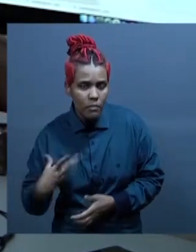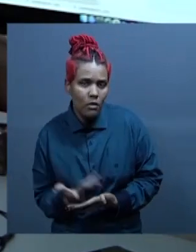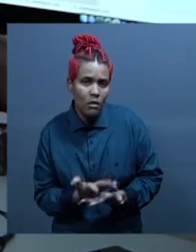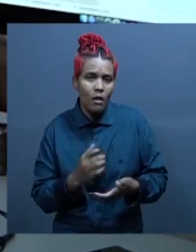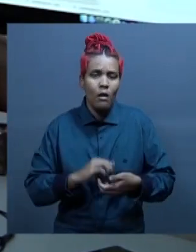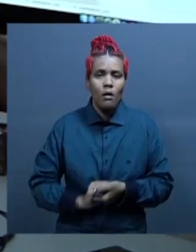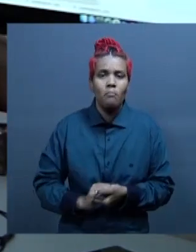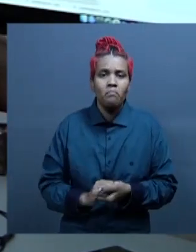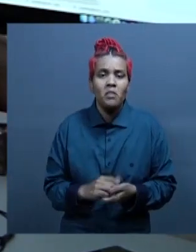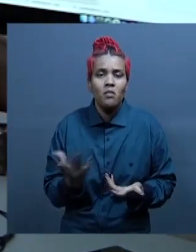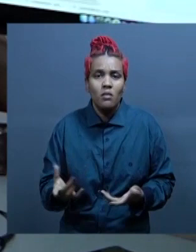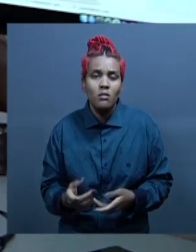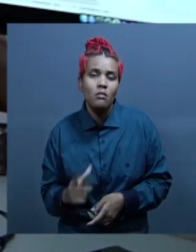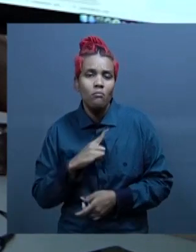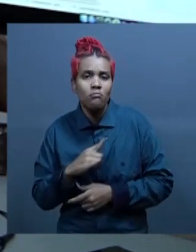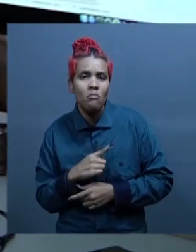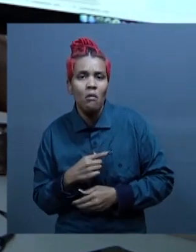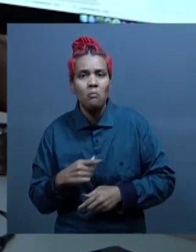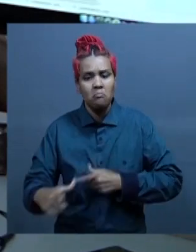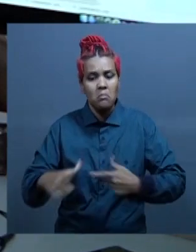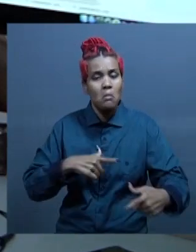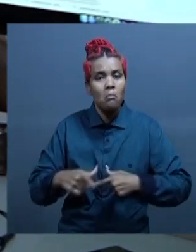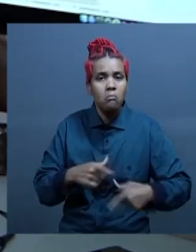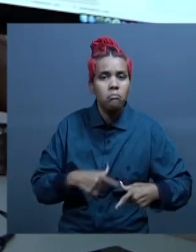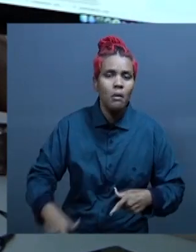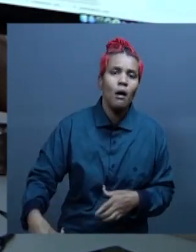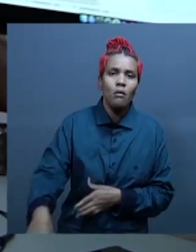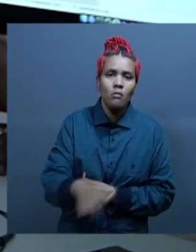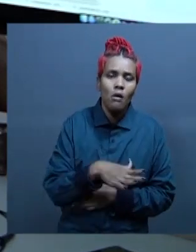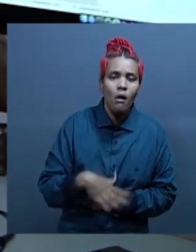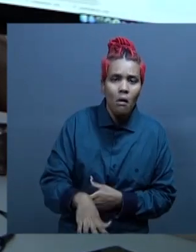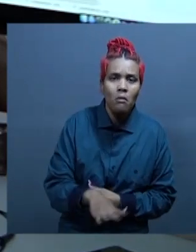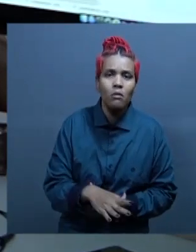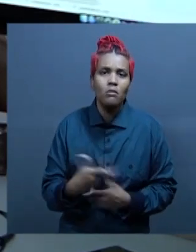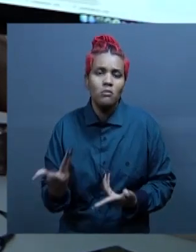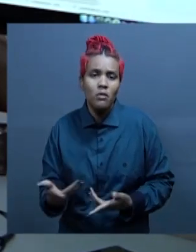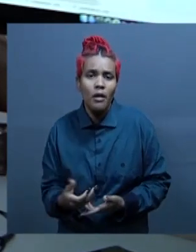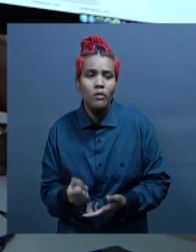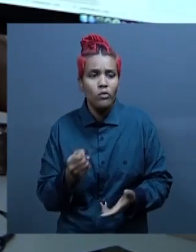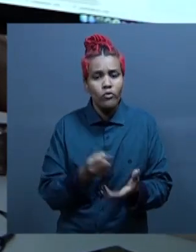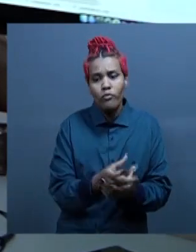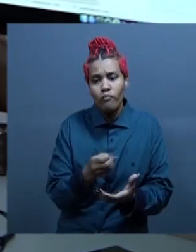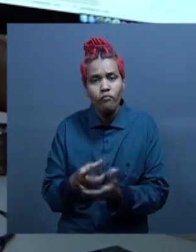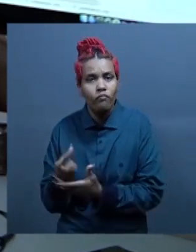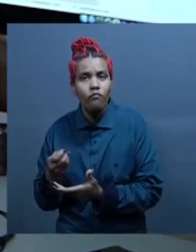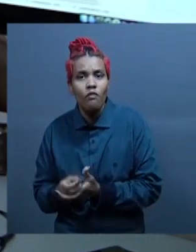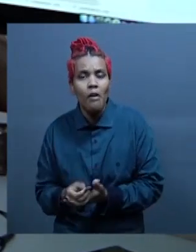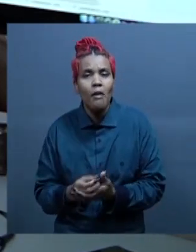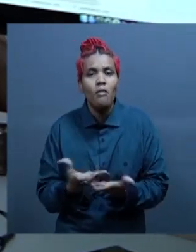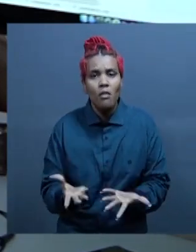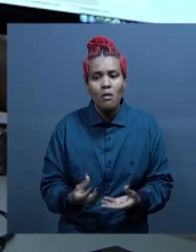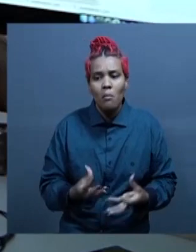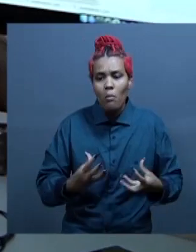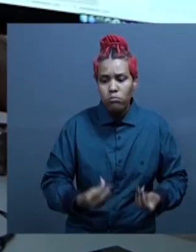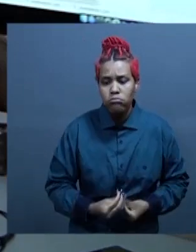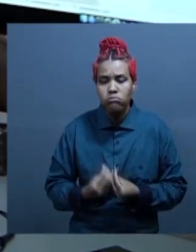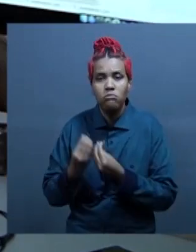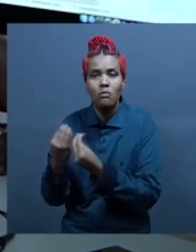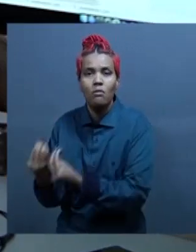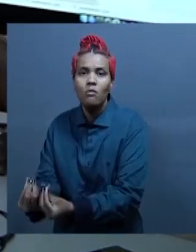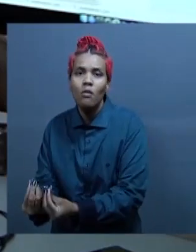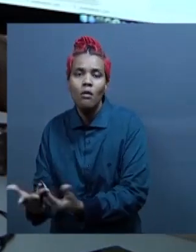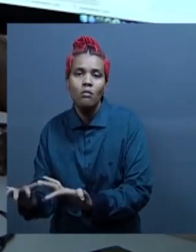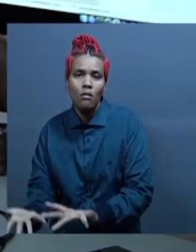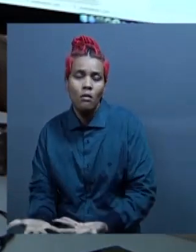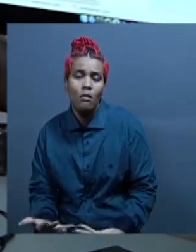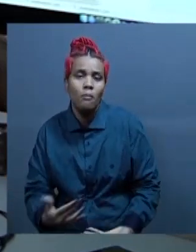fla em você pode trabalhar com produtos que não são exatamente de venda comercial de entrega também produtos digitalizados como